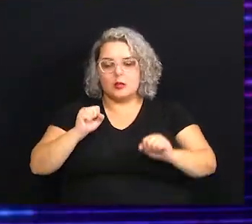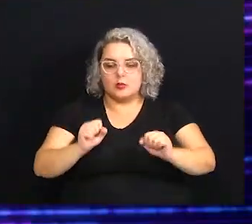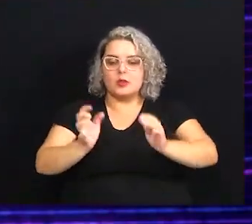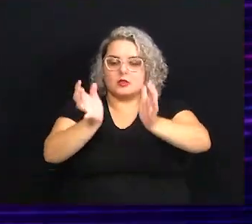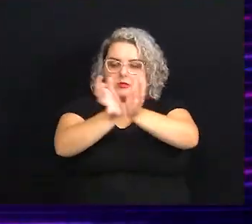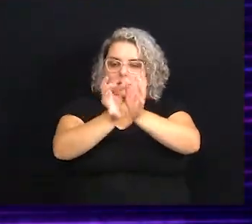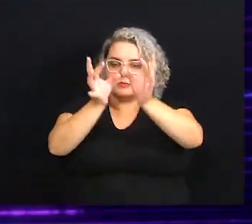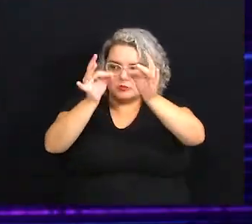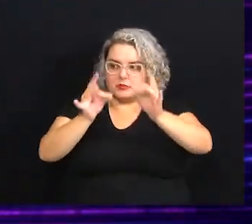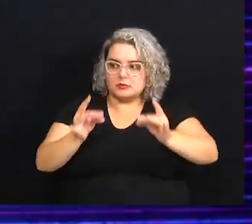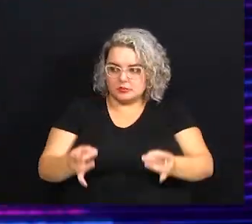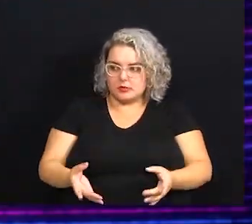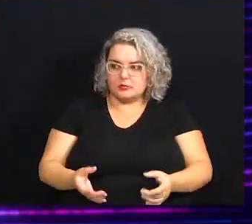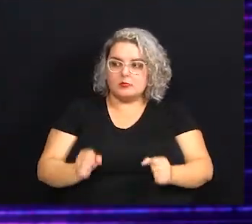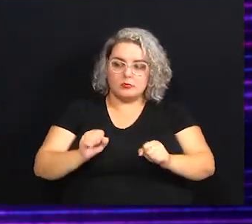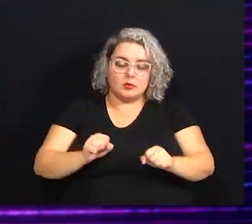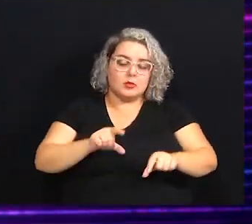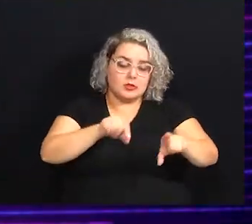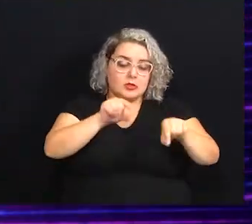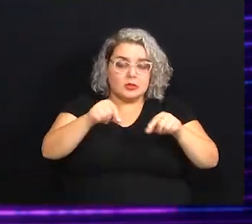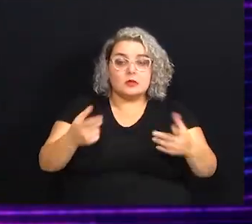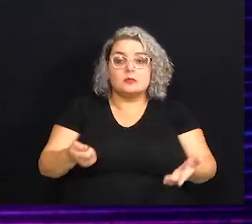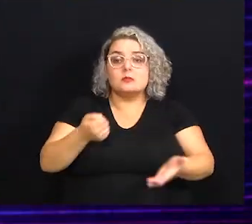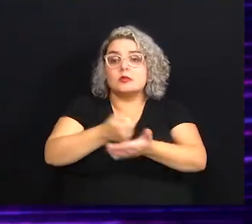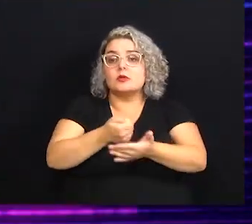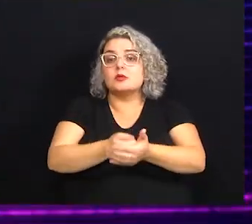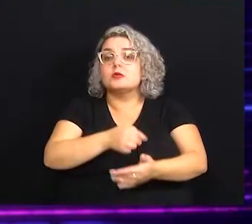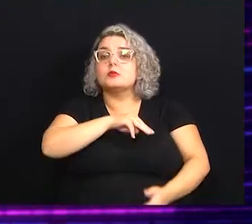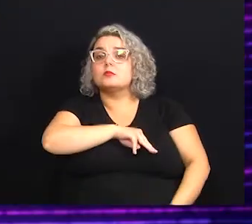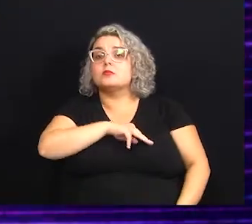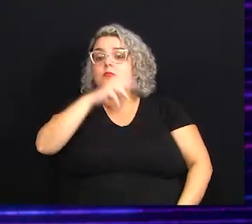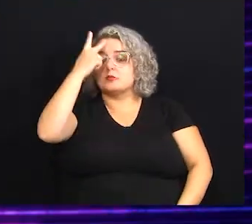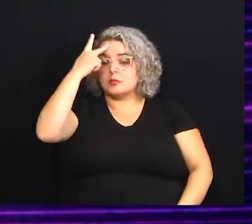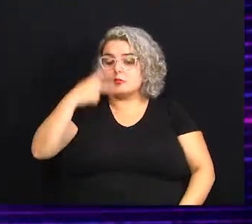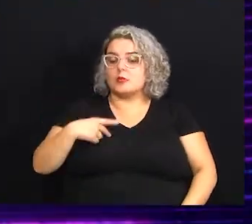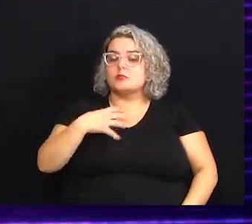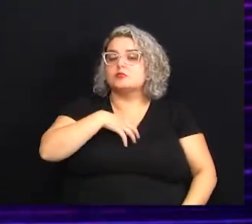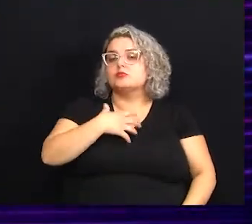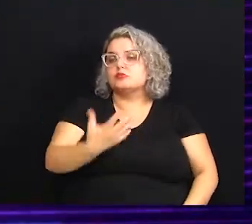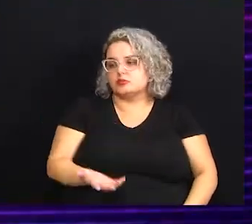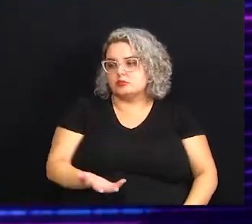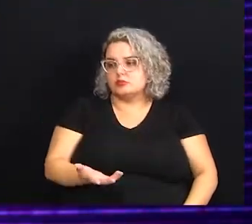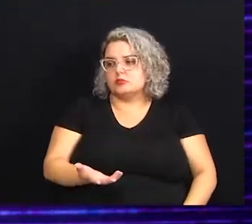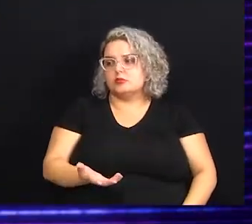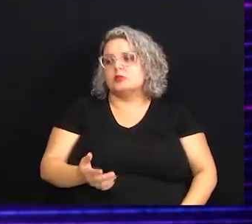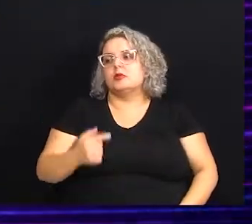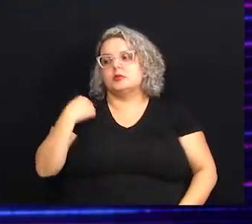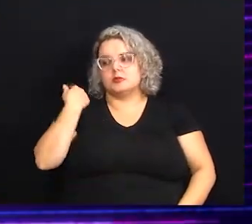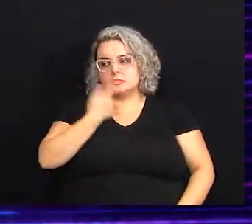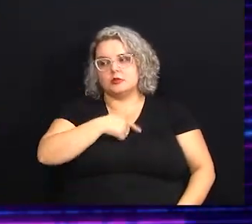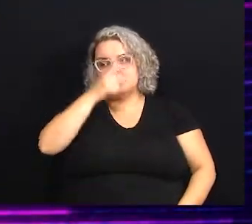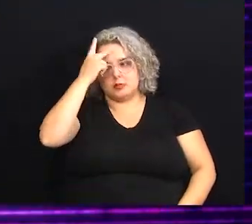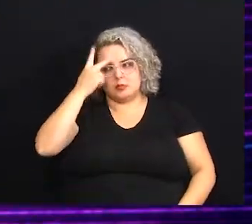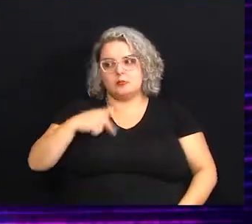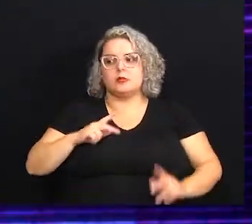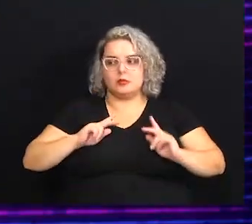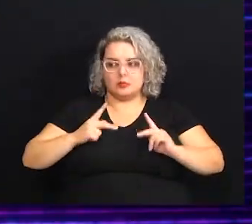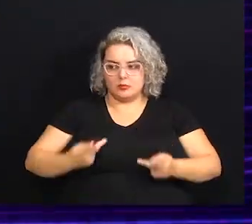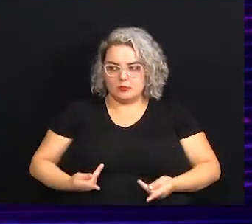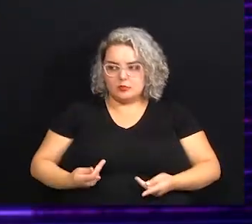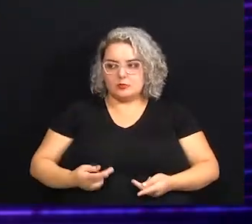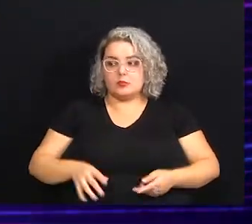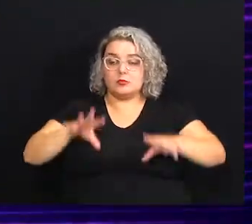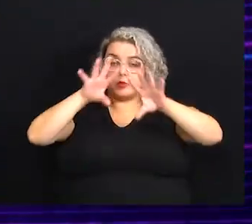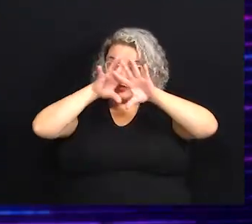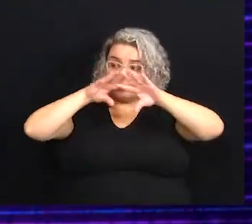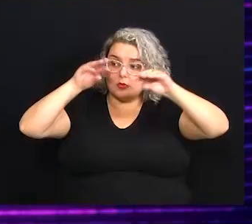pode se classificar, aliás, pode ser classificado para a compreensão da sua própria condição, mas não da sua própria humanidade. Que por definição,